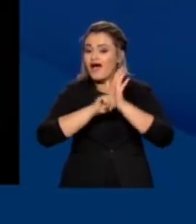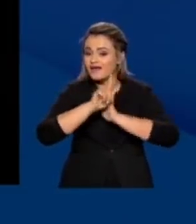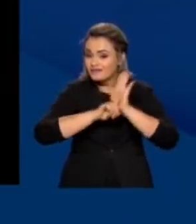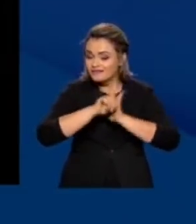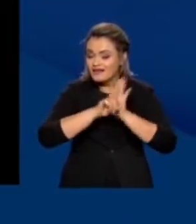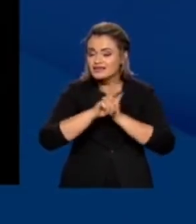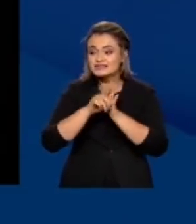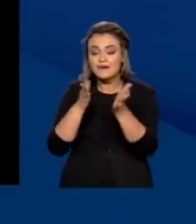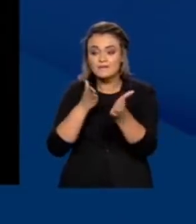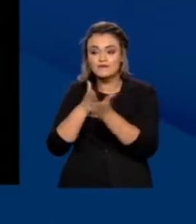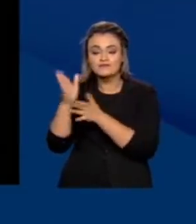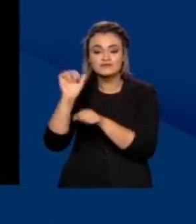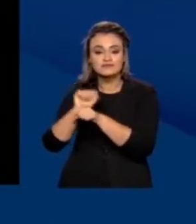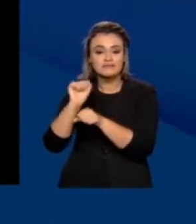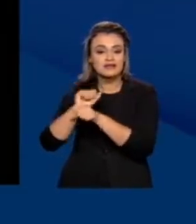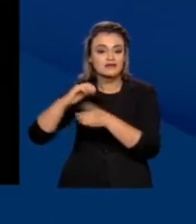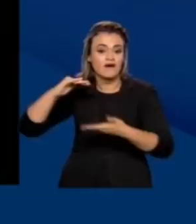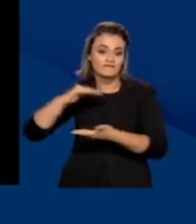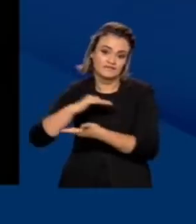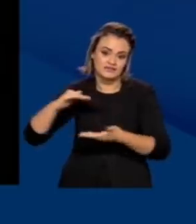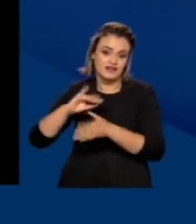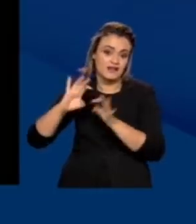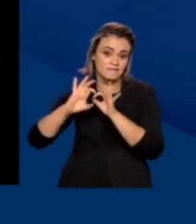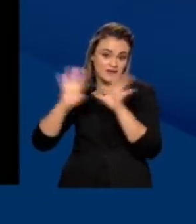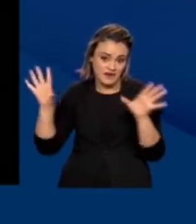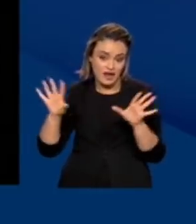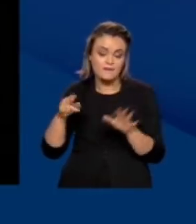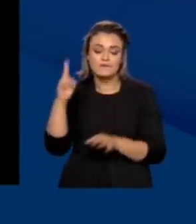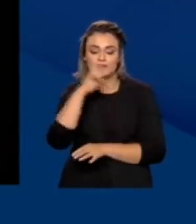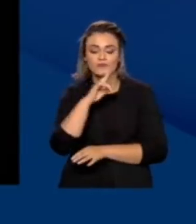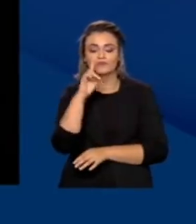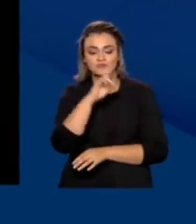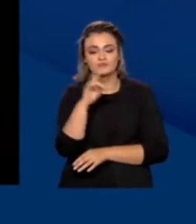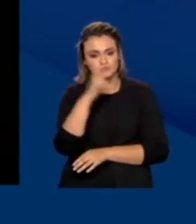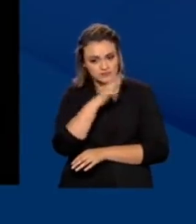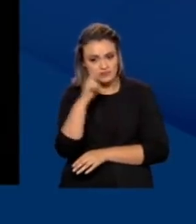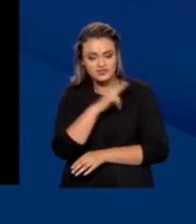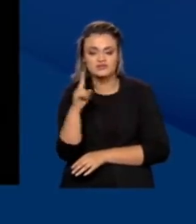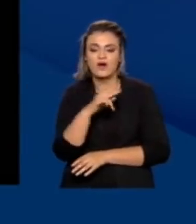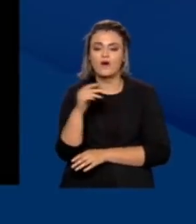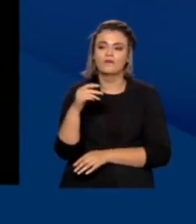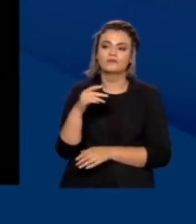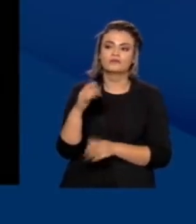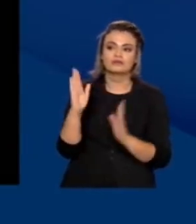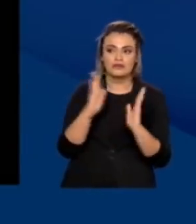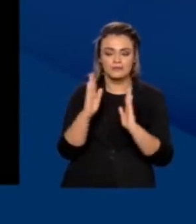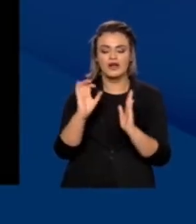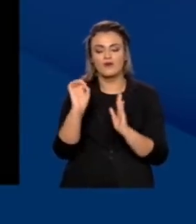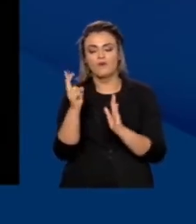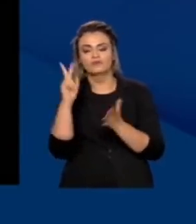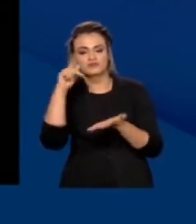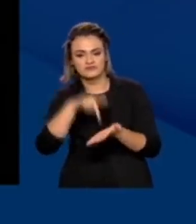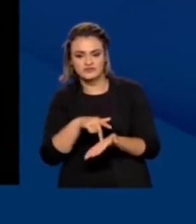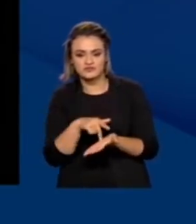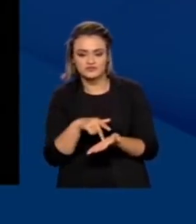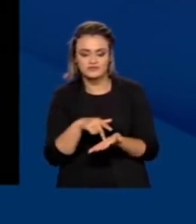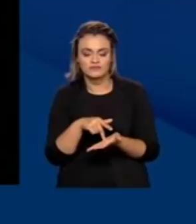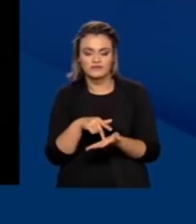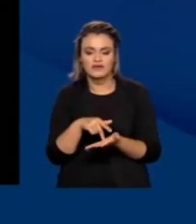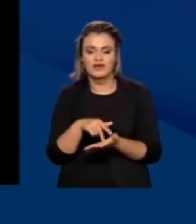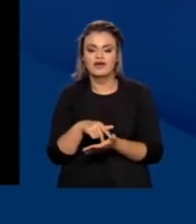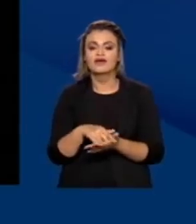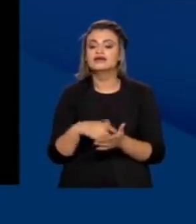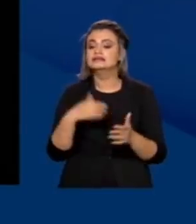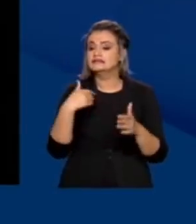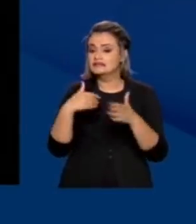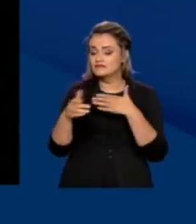eventual aprovação integral pela Anvisa, para uso emergencial e temporário ou registro definitivo, e a entrega do produto.